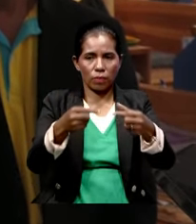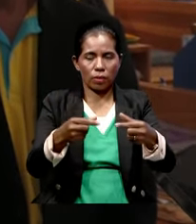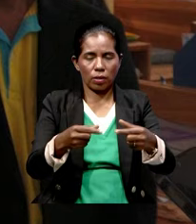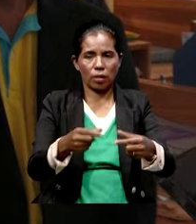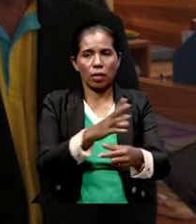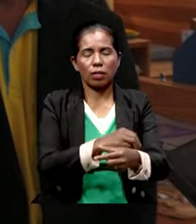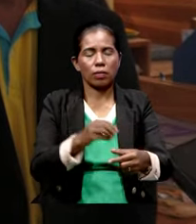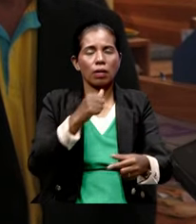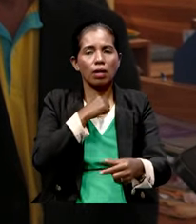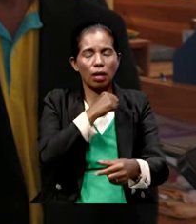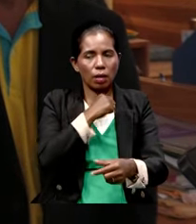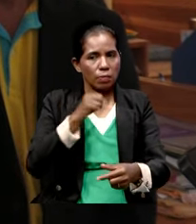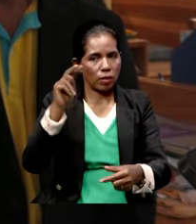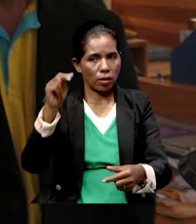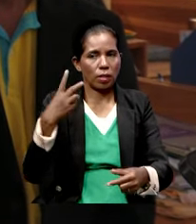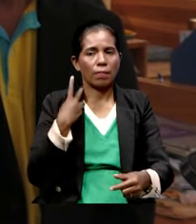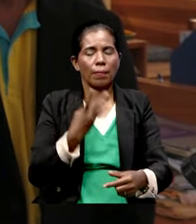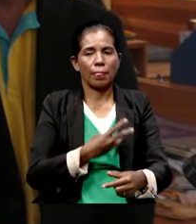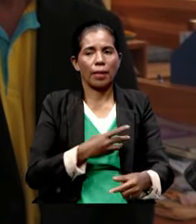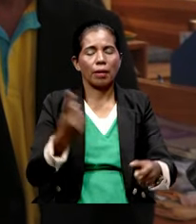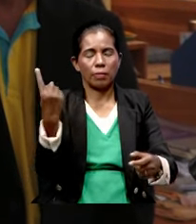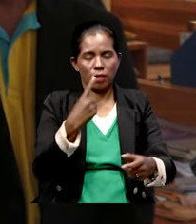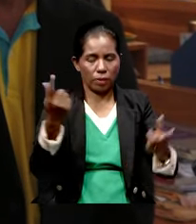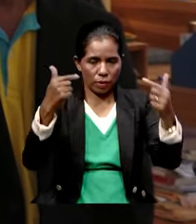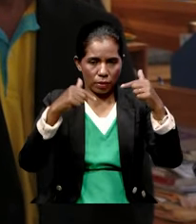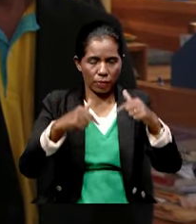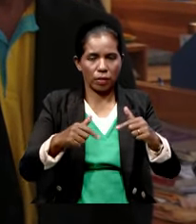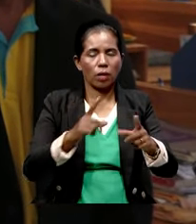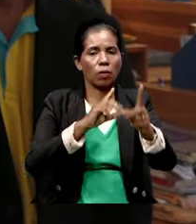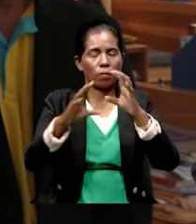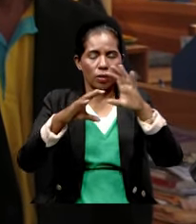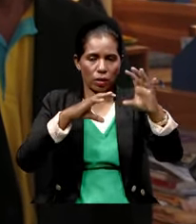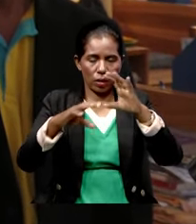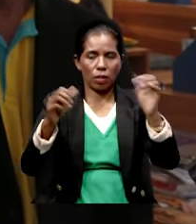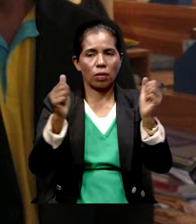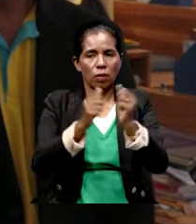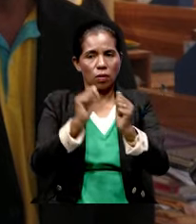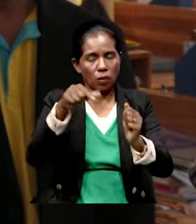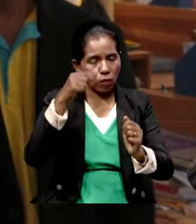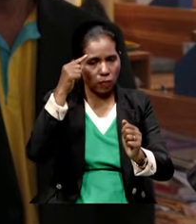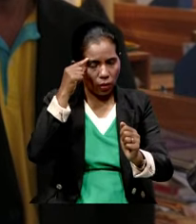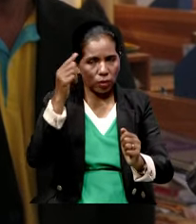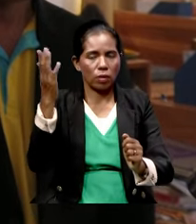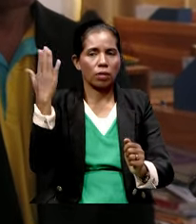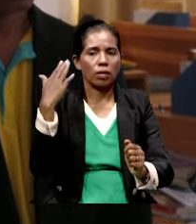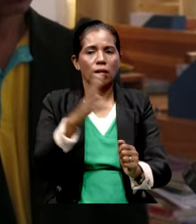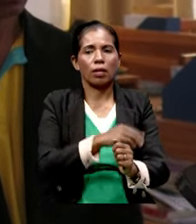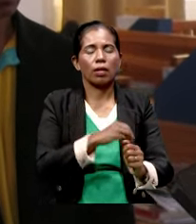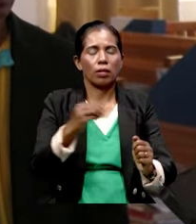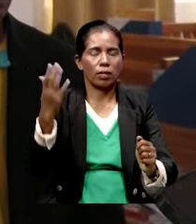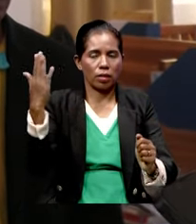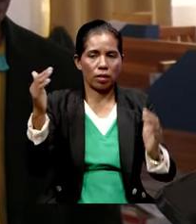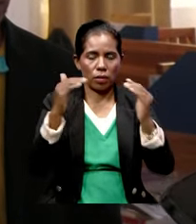Padre Né, a me mantém na fato em contacto com o Governo Regional e Assembleia